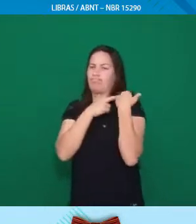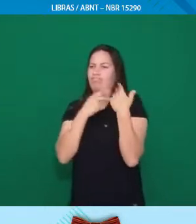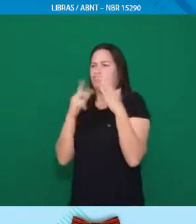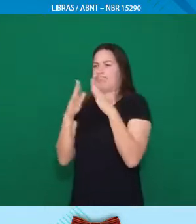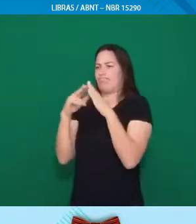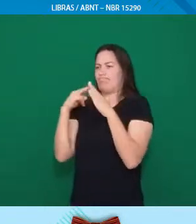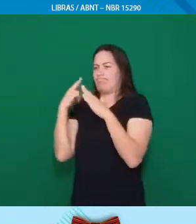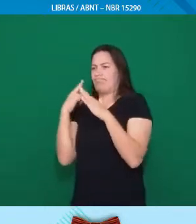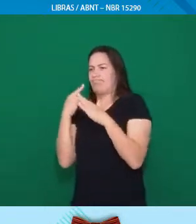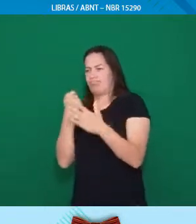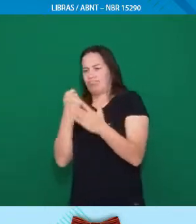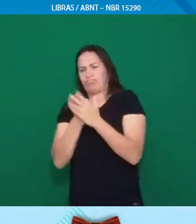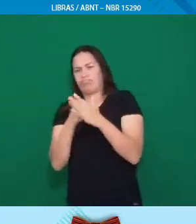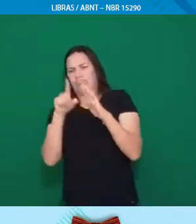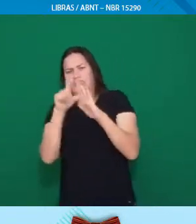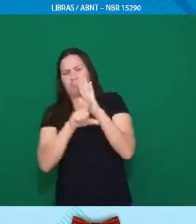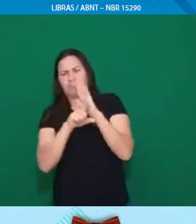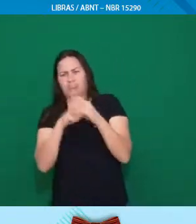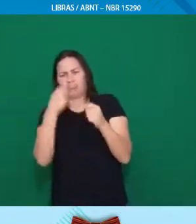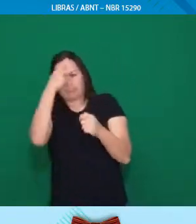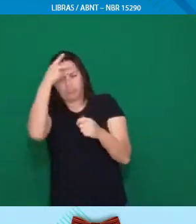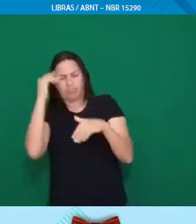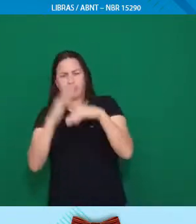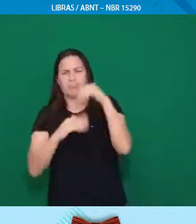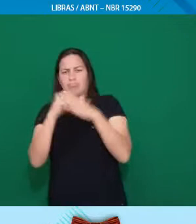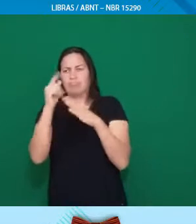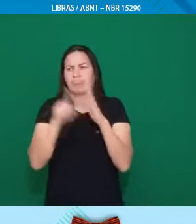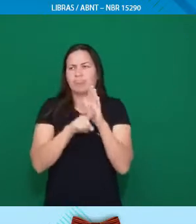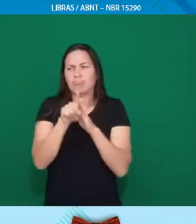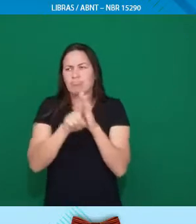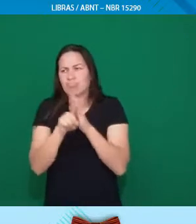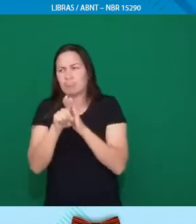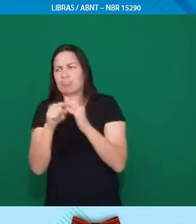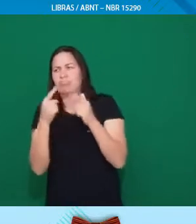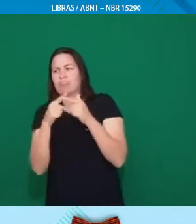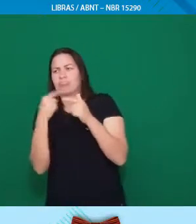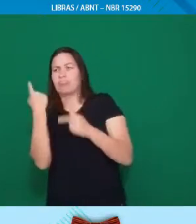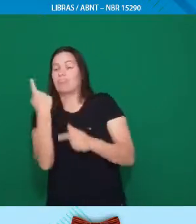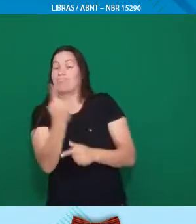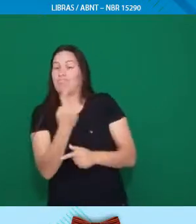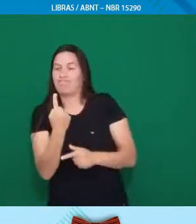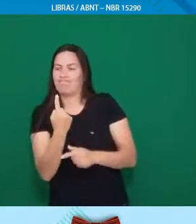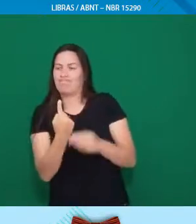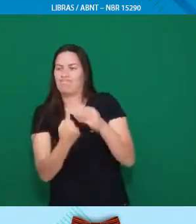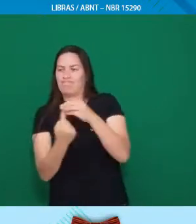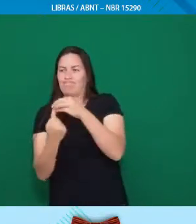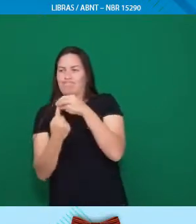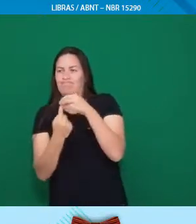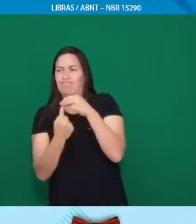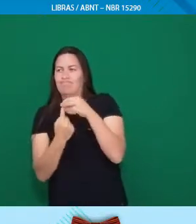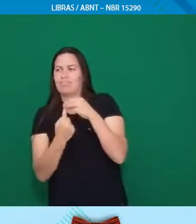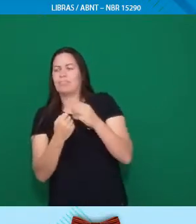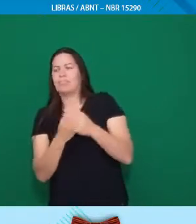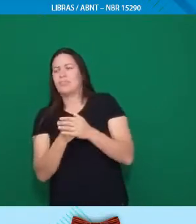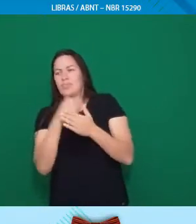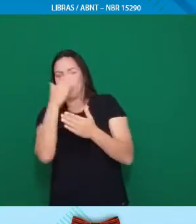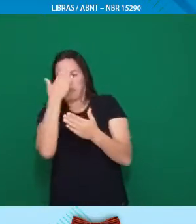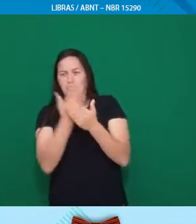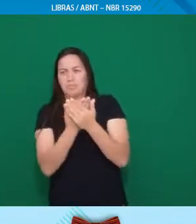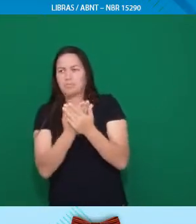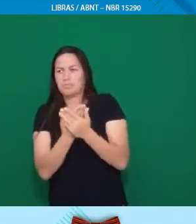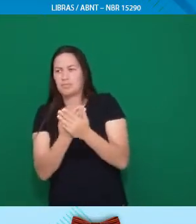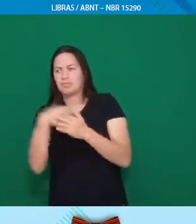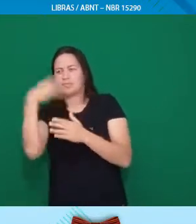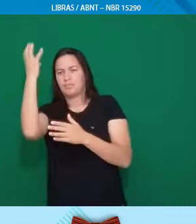fizemos endurecemos a legislação mas precisando de gente para fiscalizar por conta que um não sei se eu acho que eu